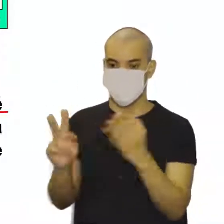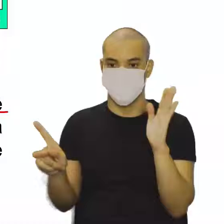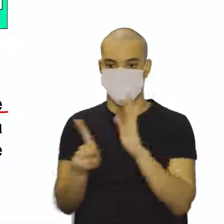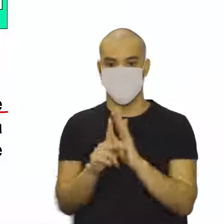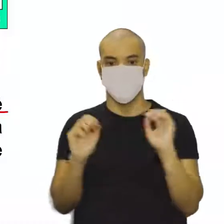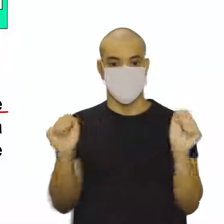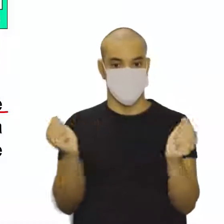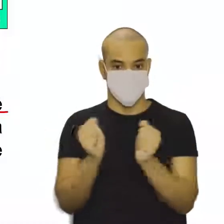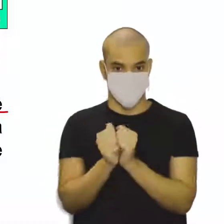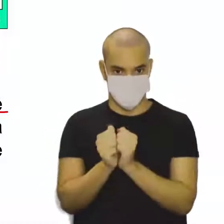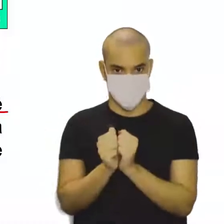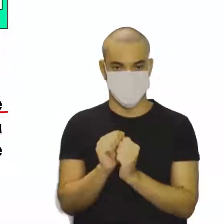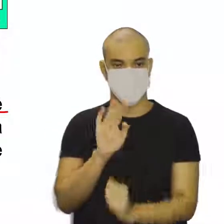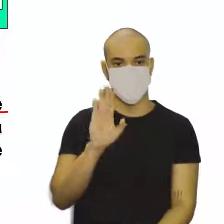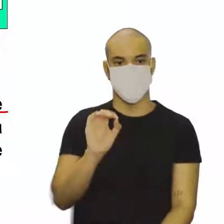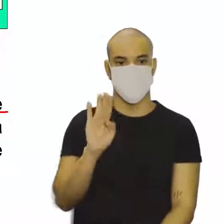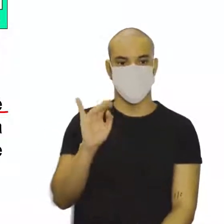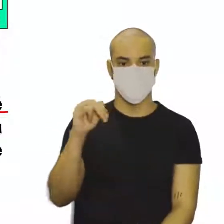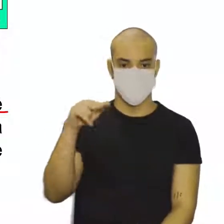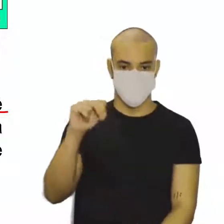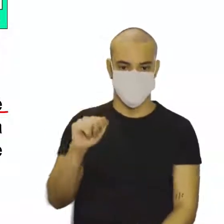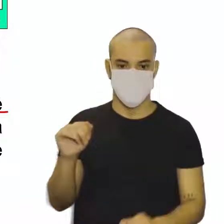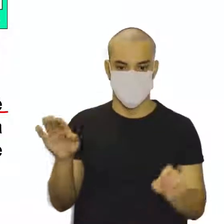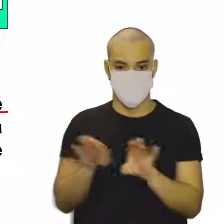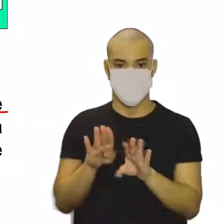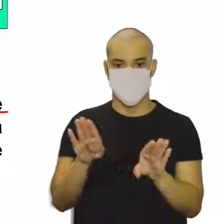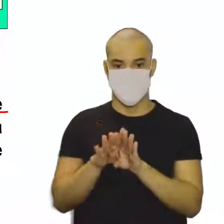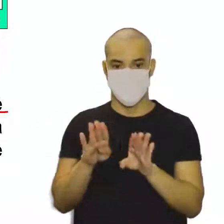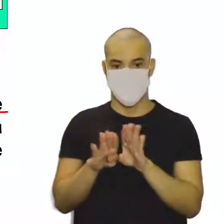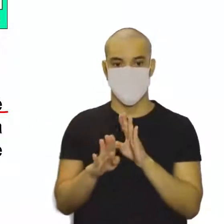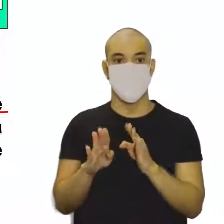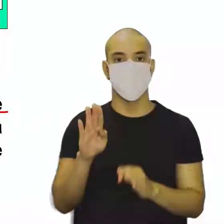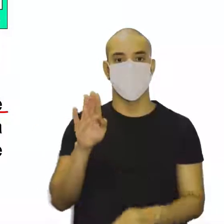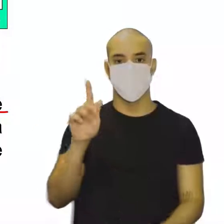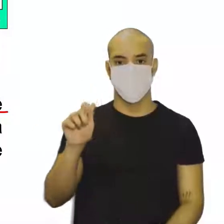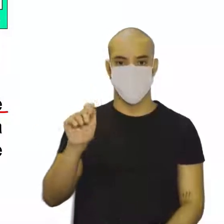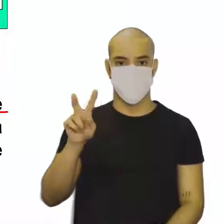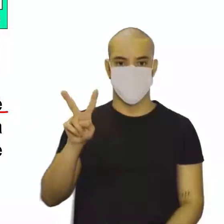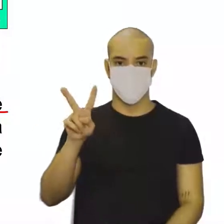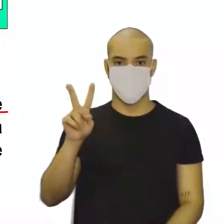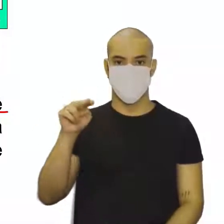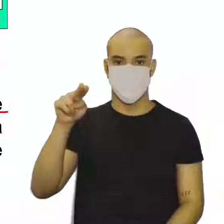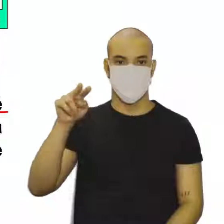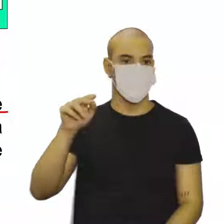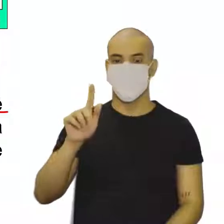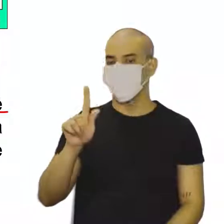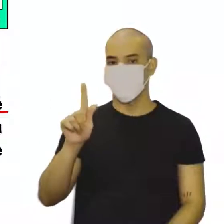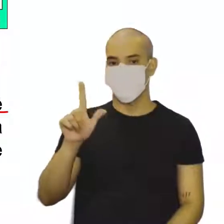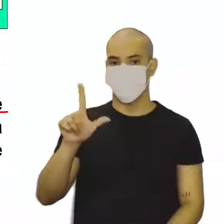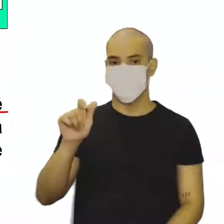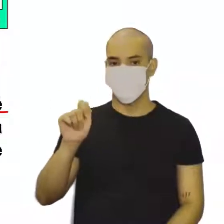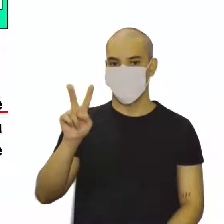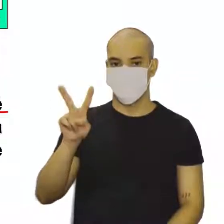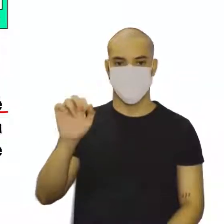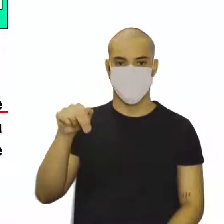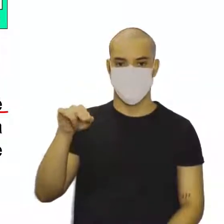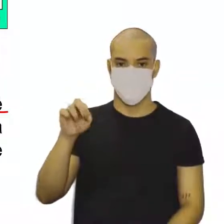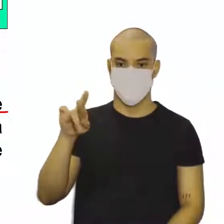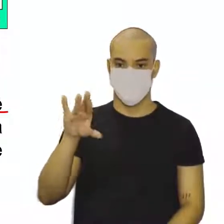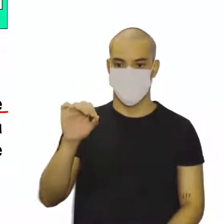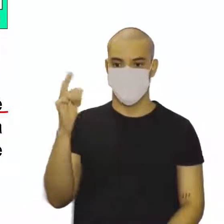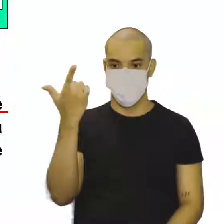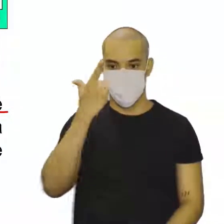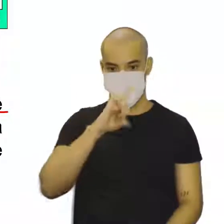dessa bobina, ok? E o galvanômetro consegue acusar aí essa passagem de corrente. E nesse